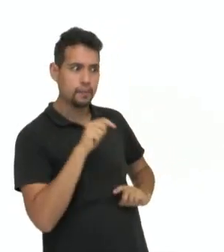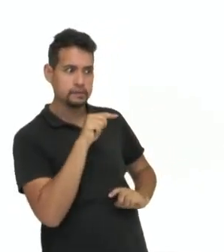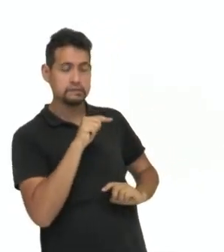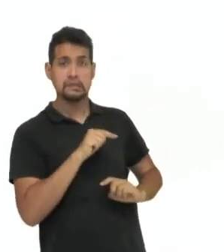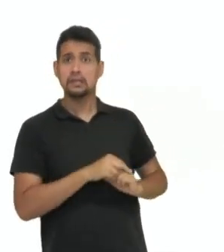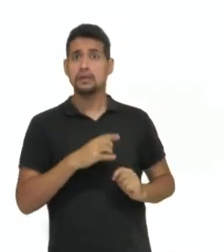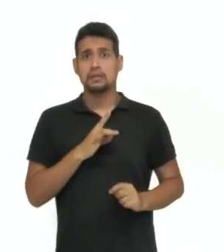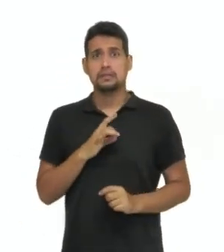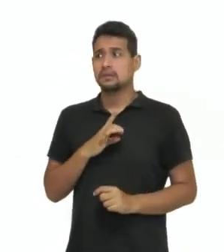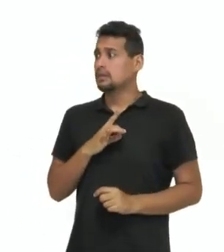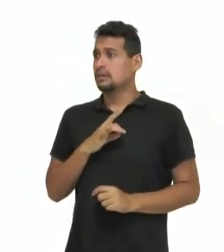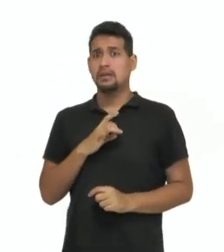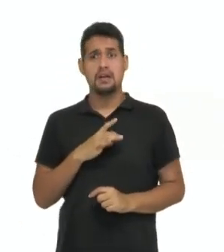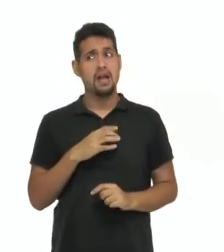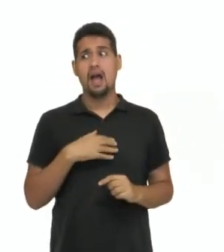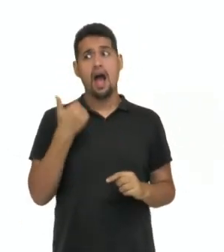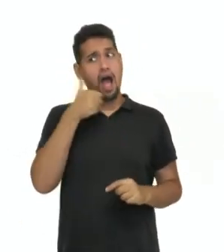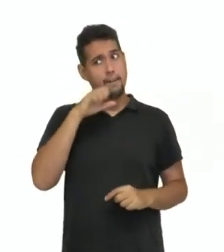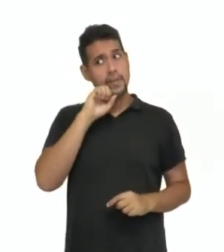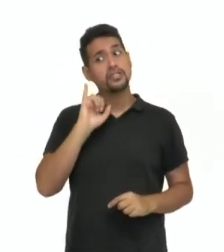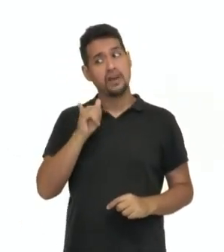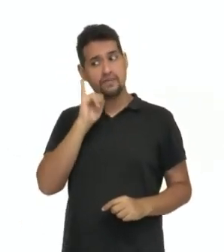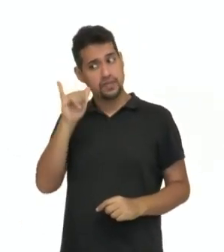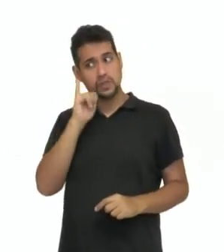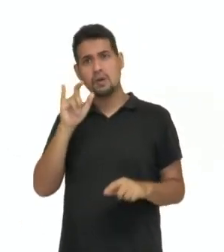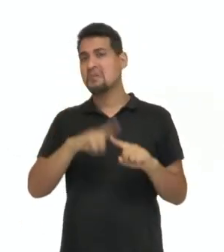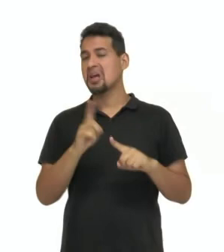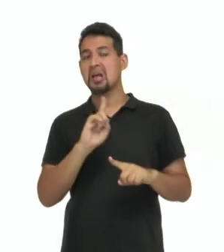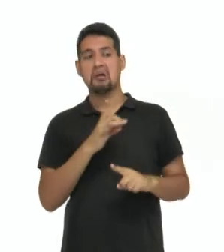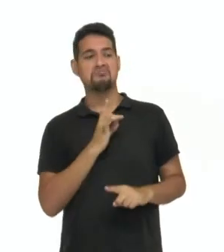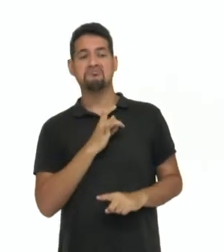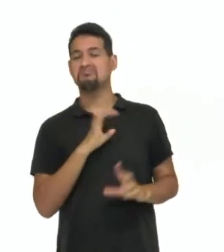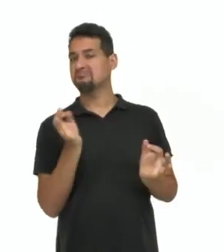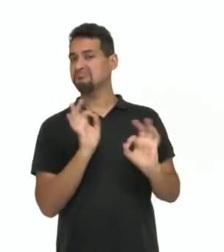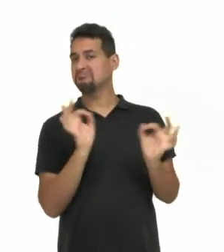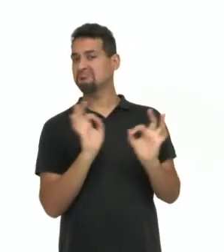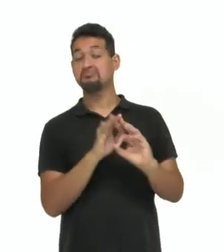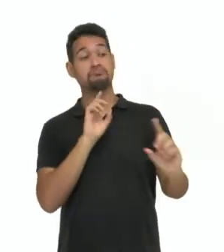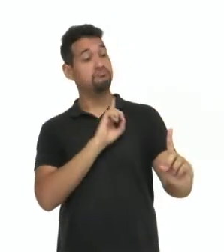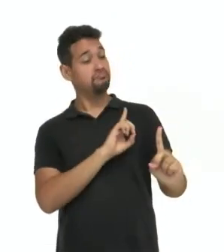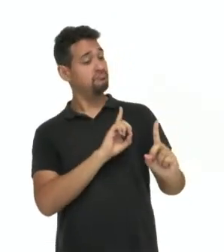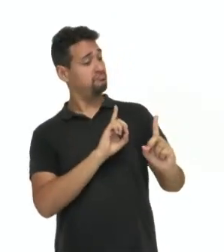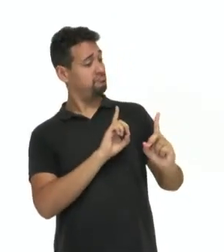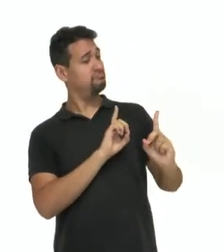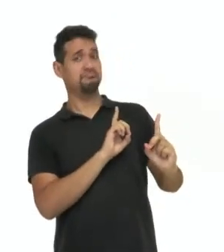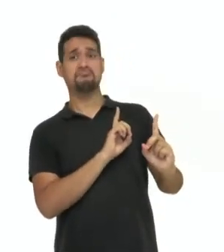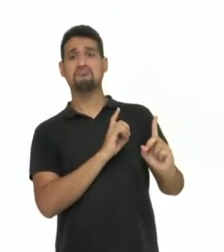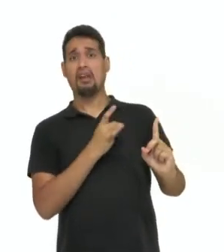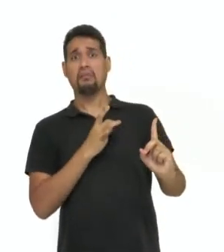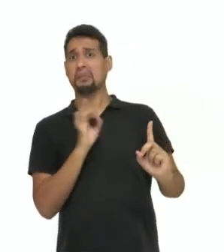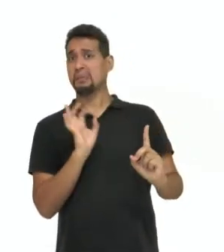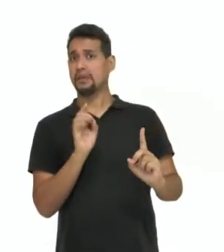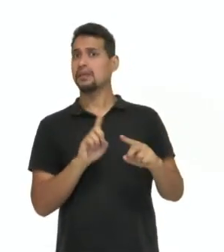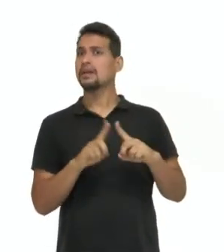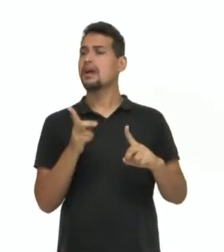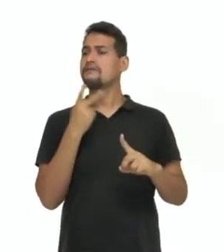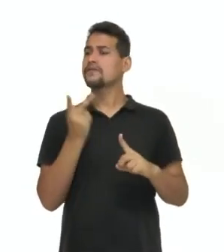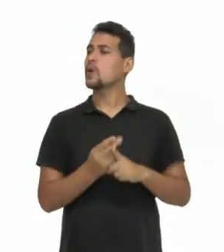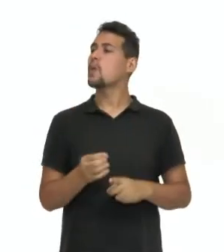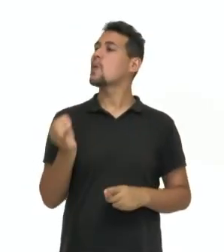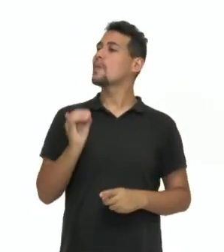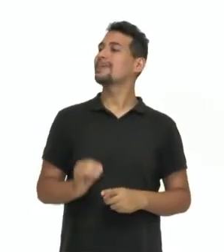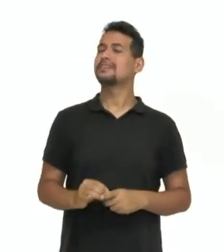las advertencias de su madre, no se asustó al verlo. Y cuando él la saludó, ella